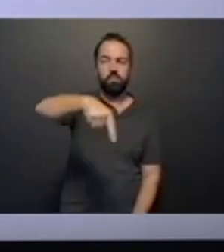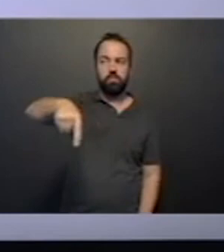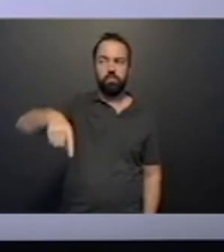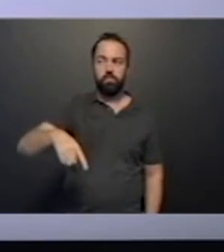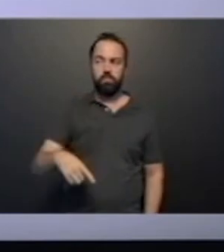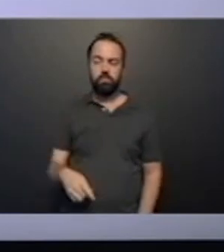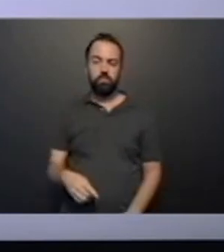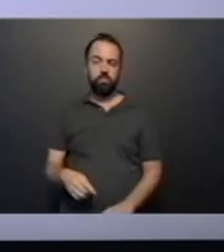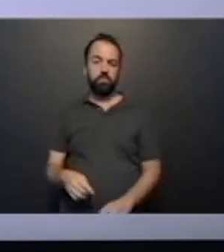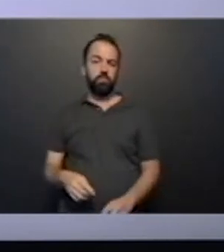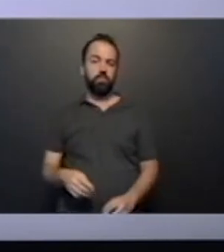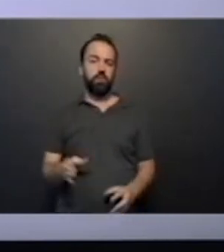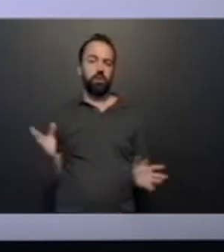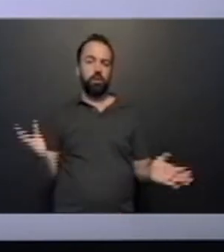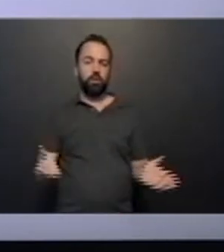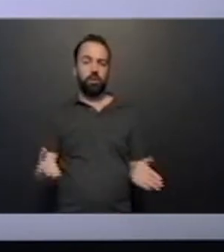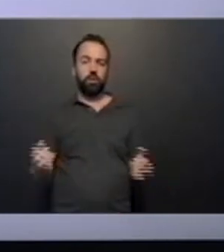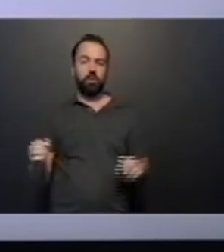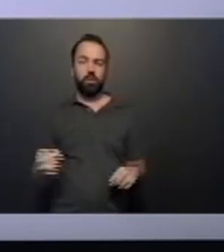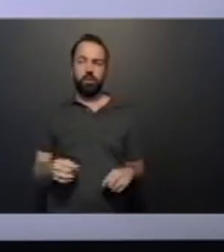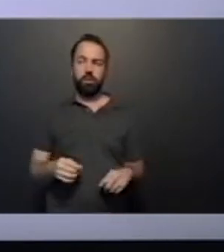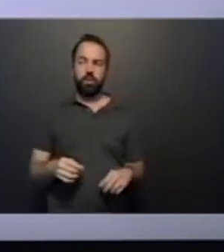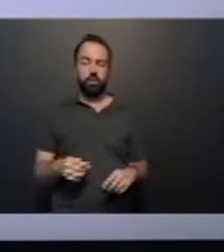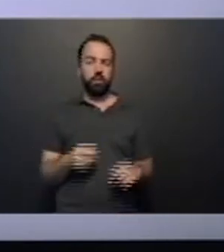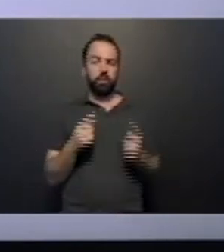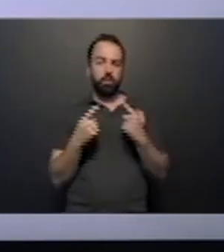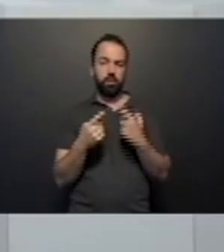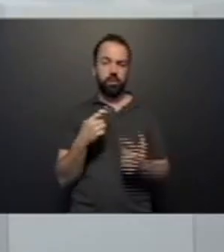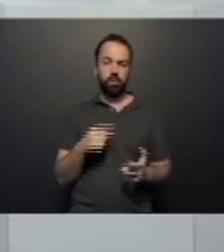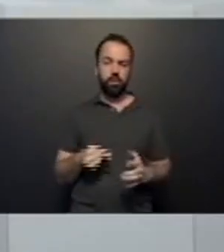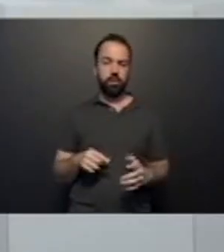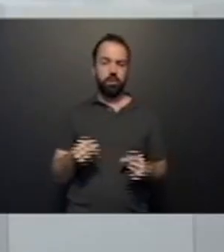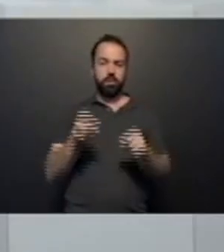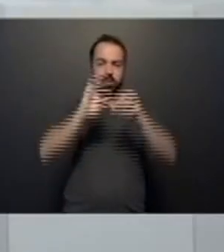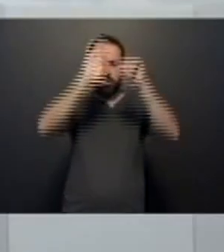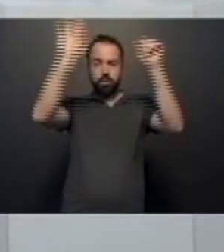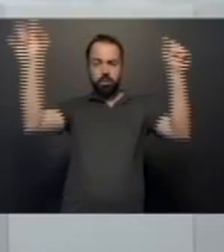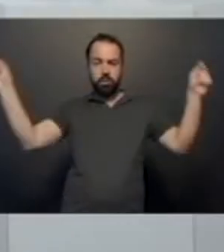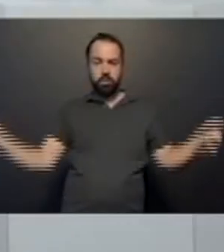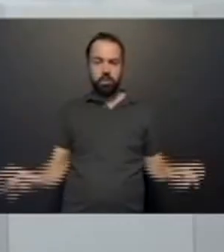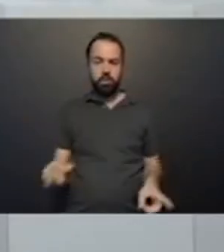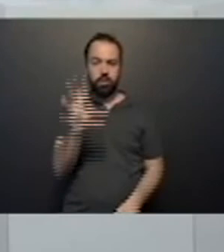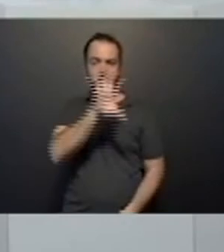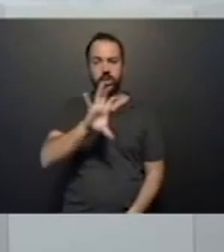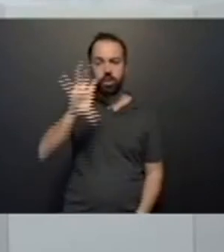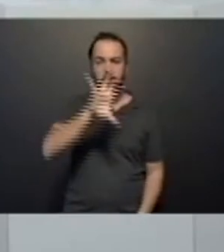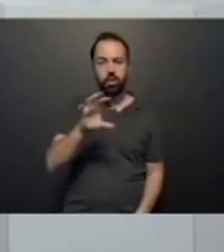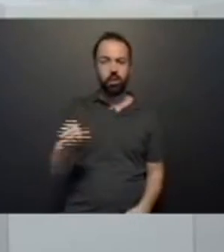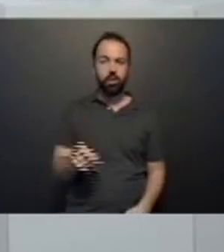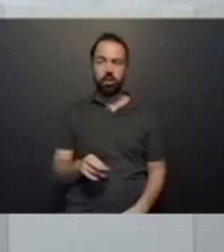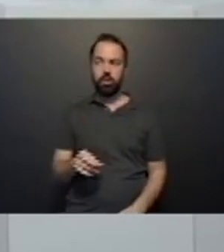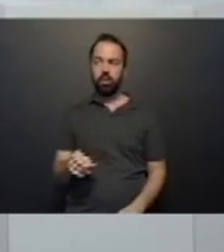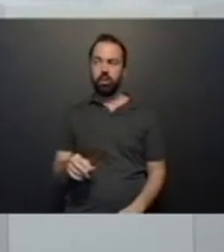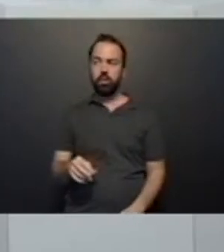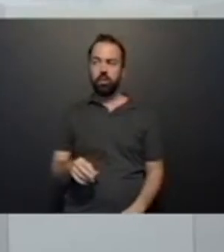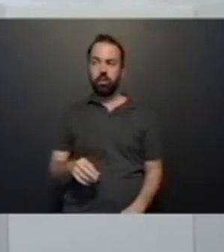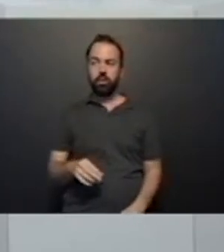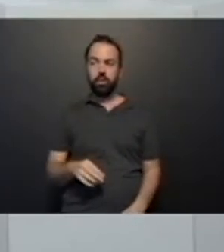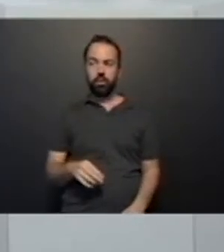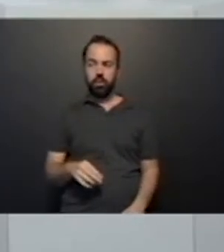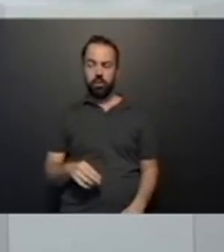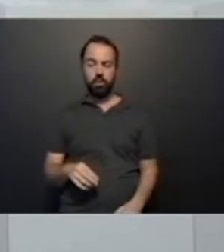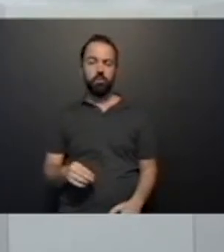e para finalizar aula de hoje nós vamos conversar um pouquinho a respeito da área do círculo tem uma questão aqui bem simples